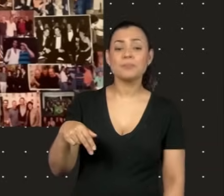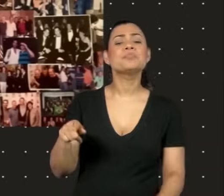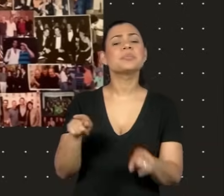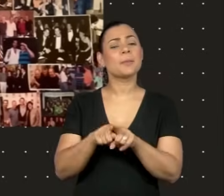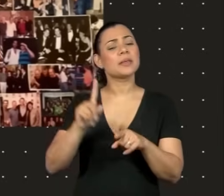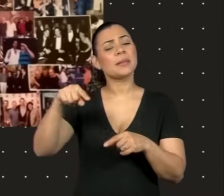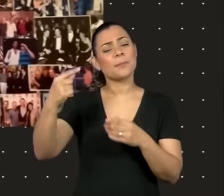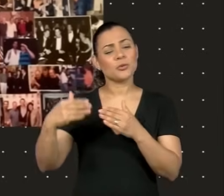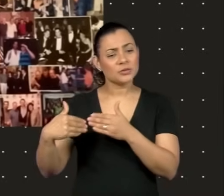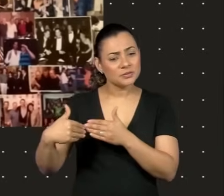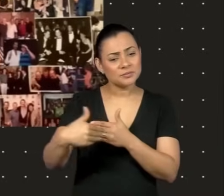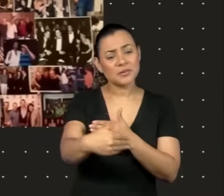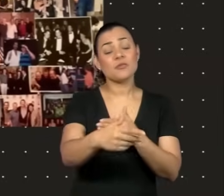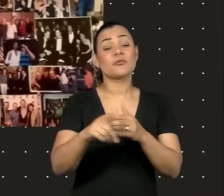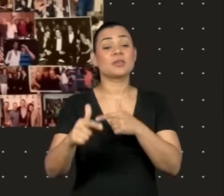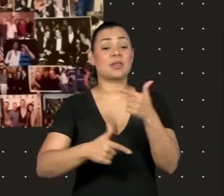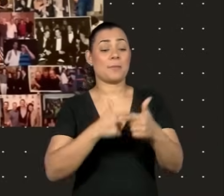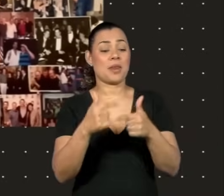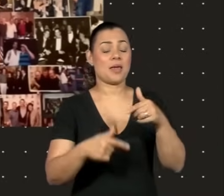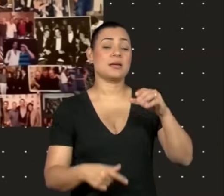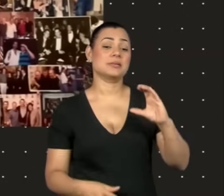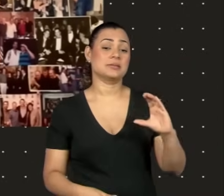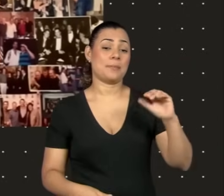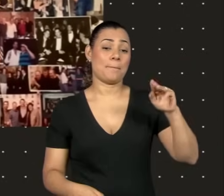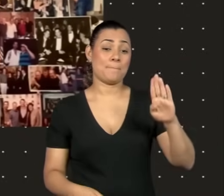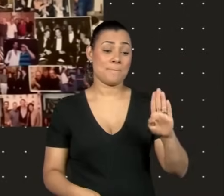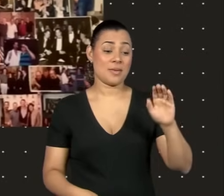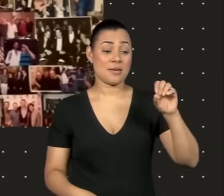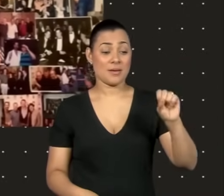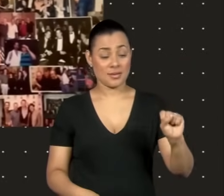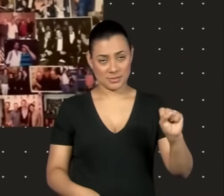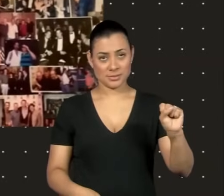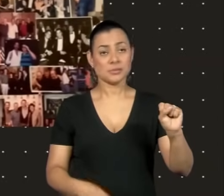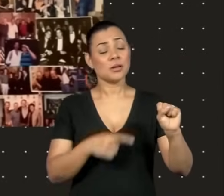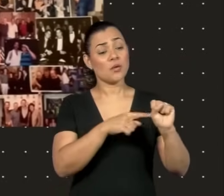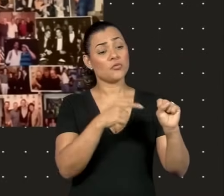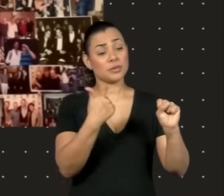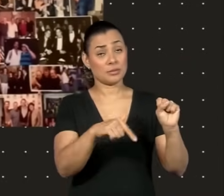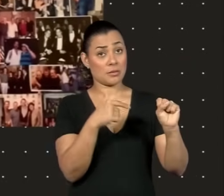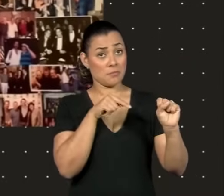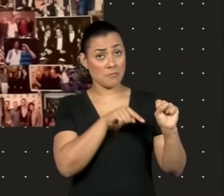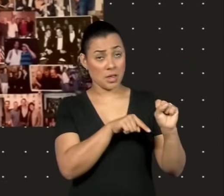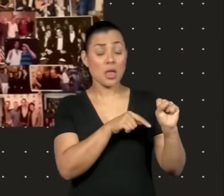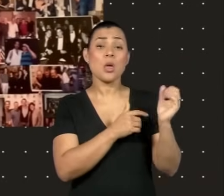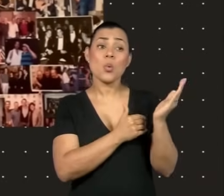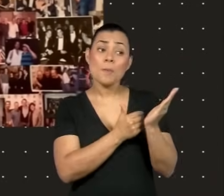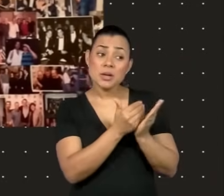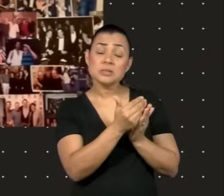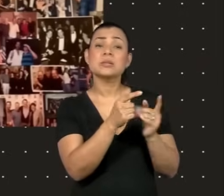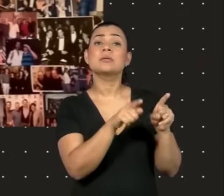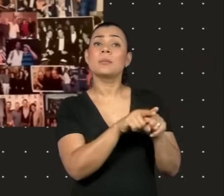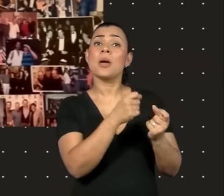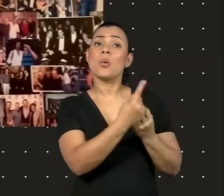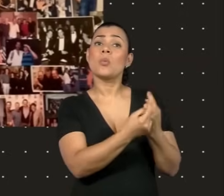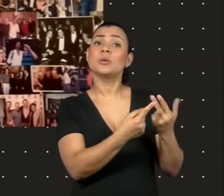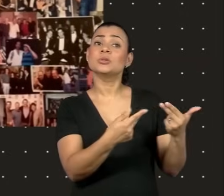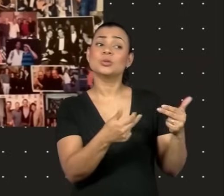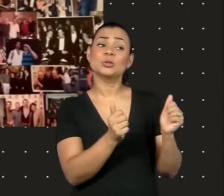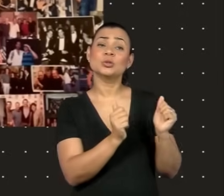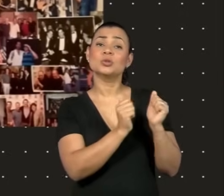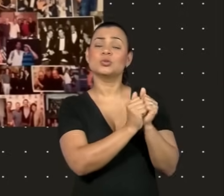fui trabalhar na CBS. E na CBS eu fiz algumas coisas com o Poladin,